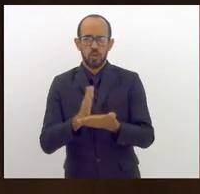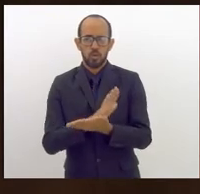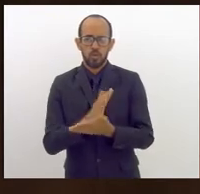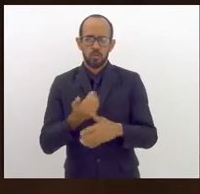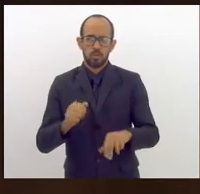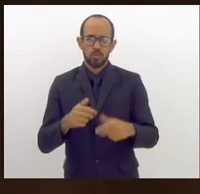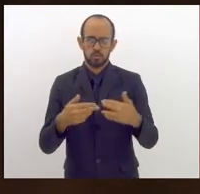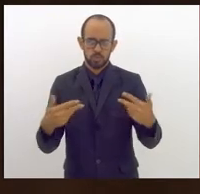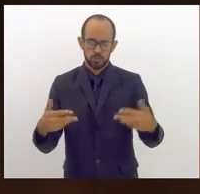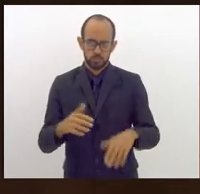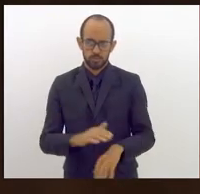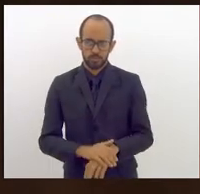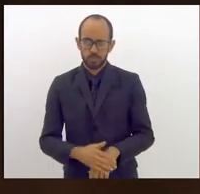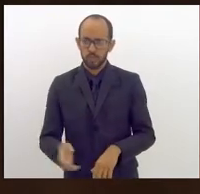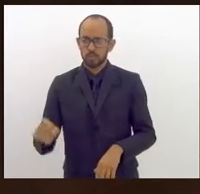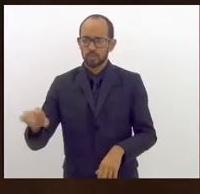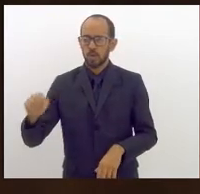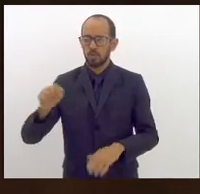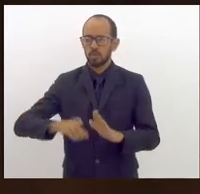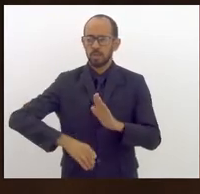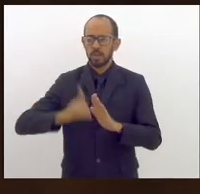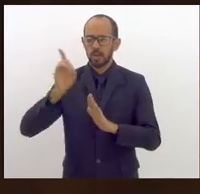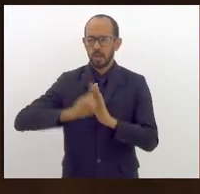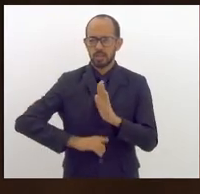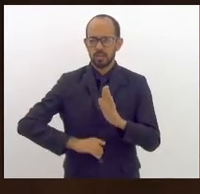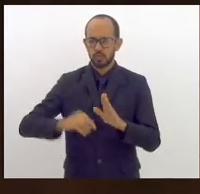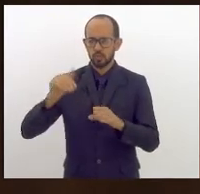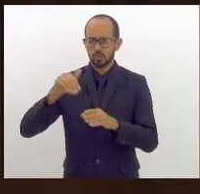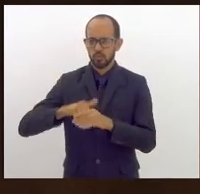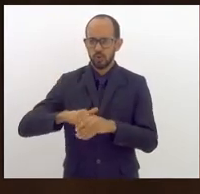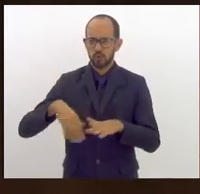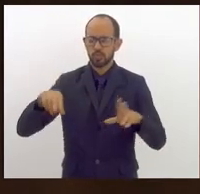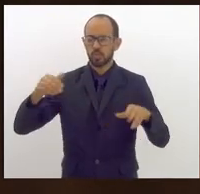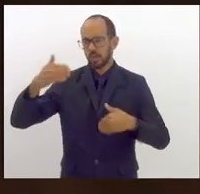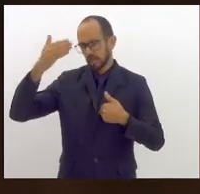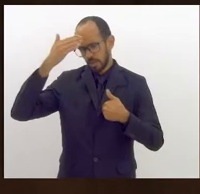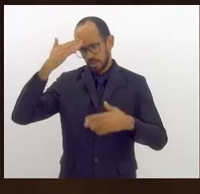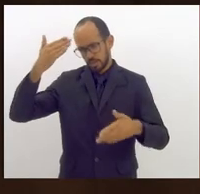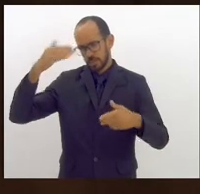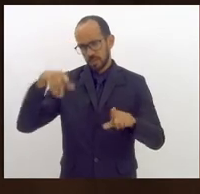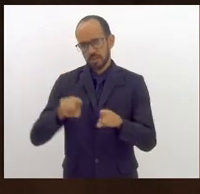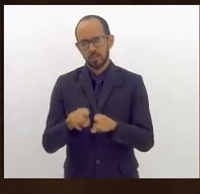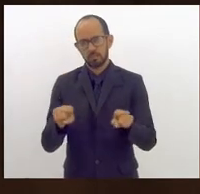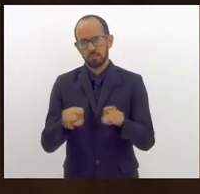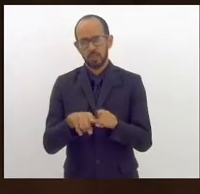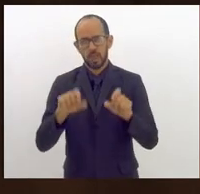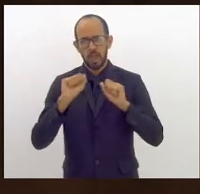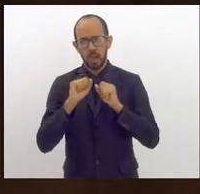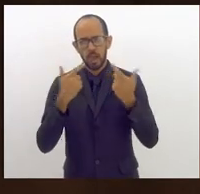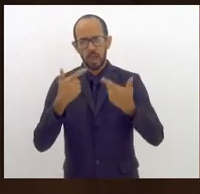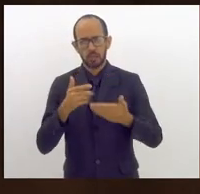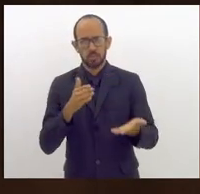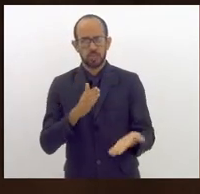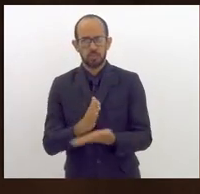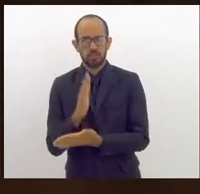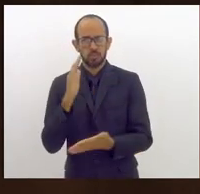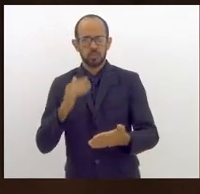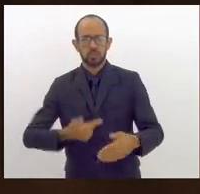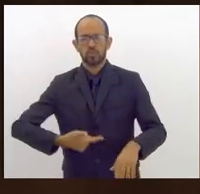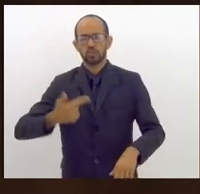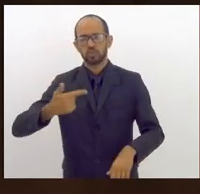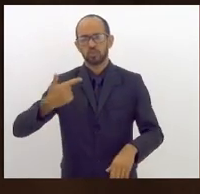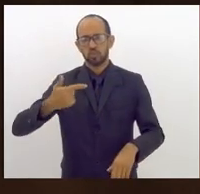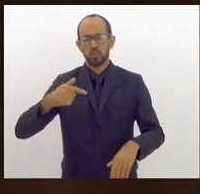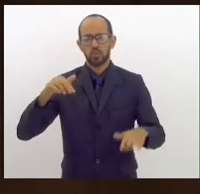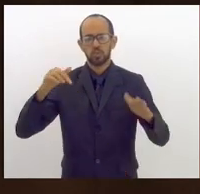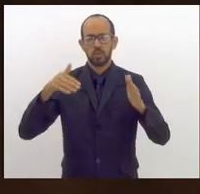queria Deputado André celiano apenas declarar o meu voto rapidamente agradecer a assembleia pela aprovação hoje em segundo a última